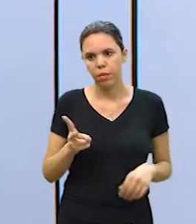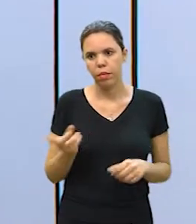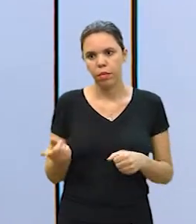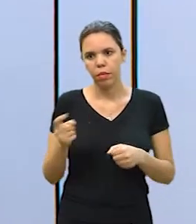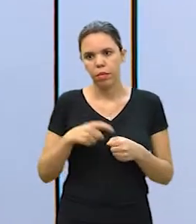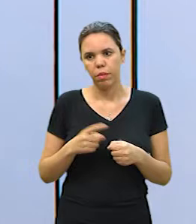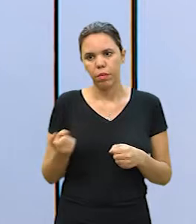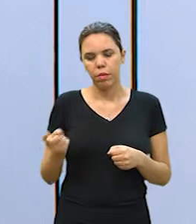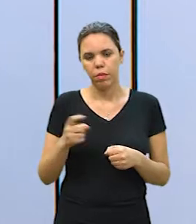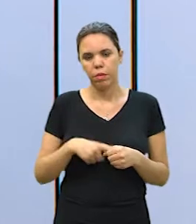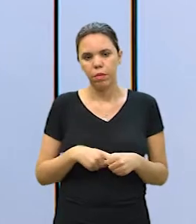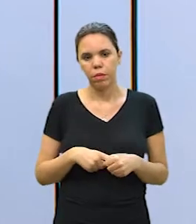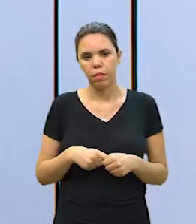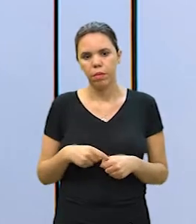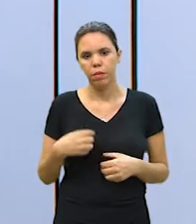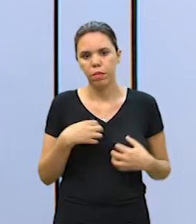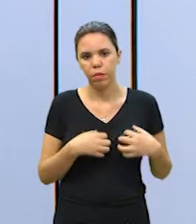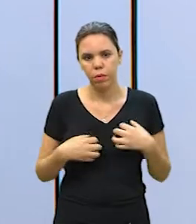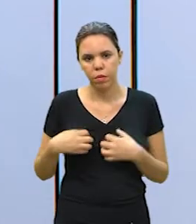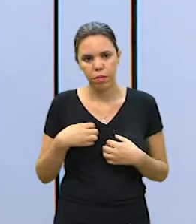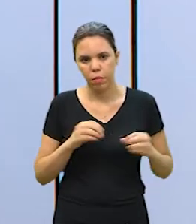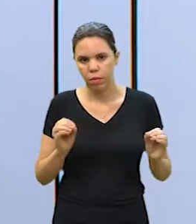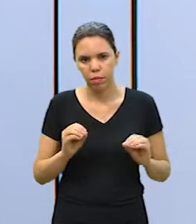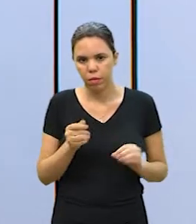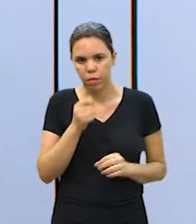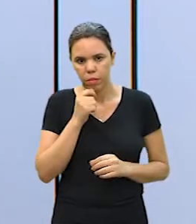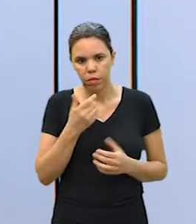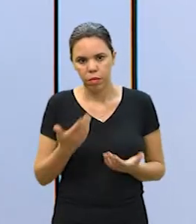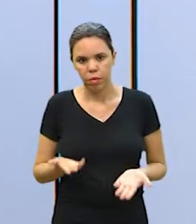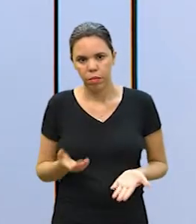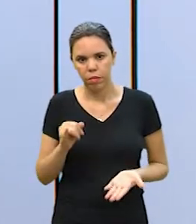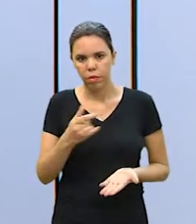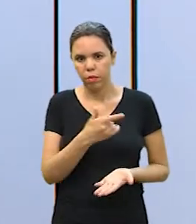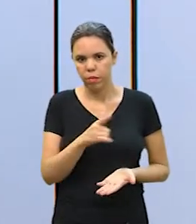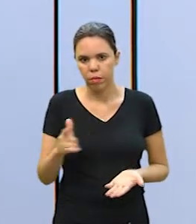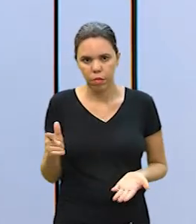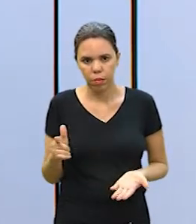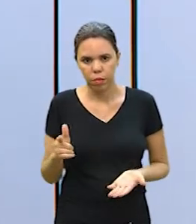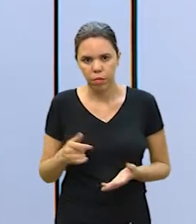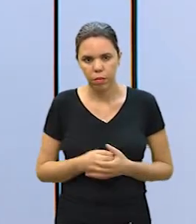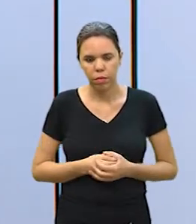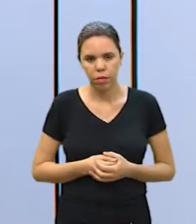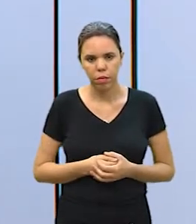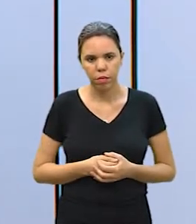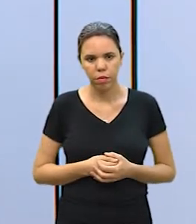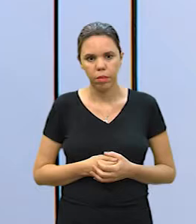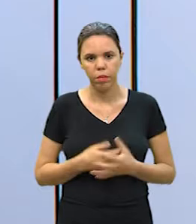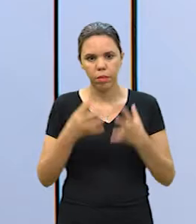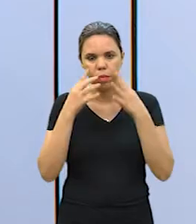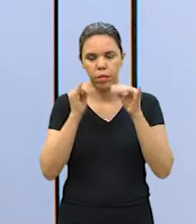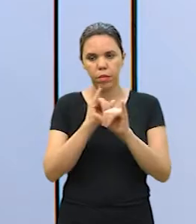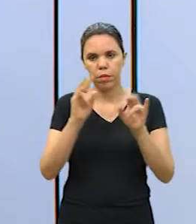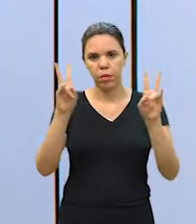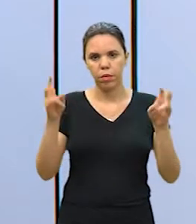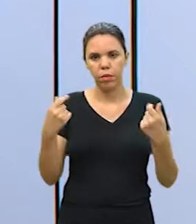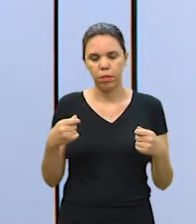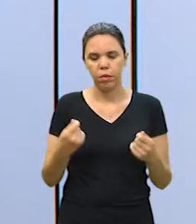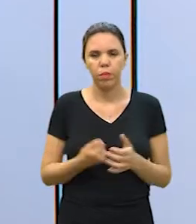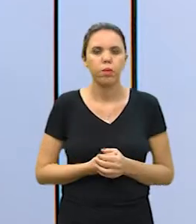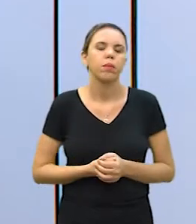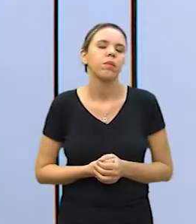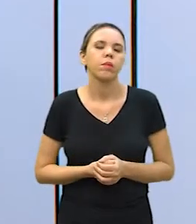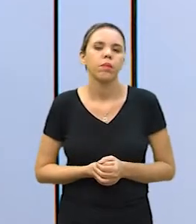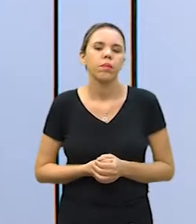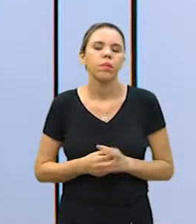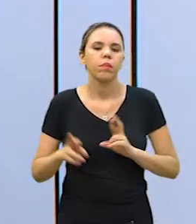sempre está voltando, é como uma ferida que não cicatrizou ainda, né? E se você não tiver sempre alertando sobre as